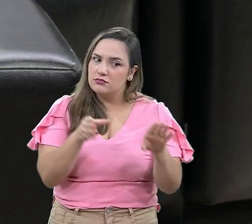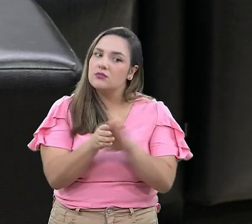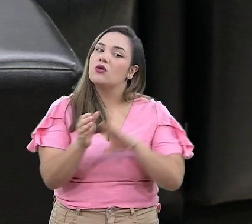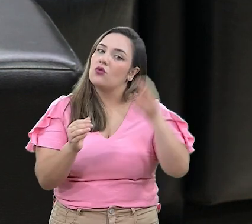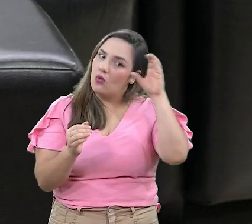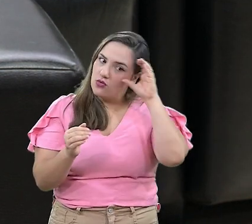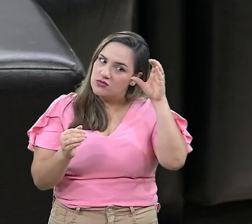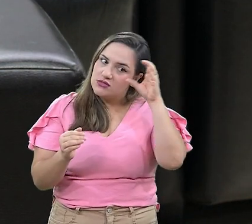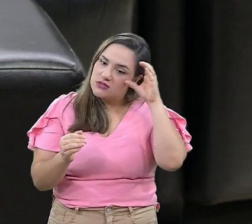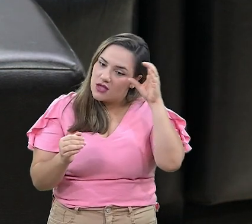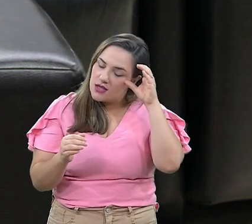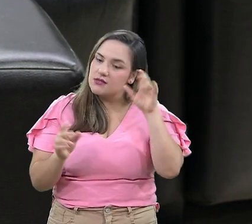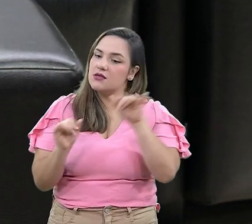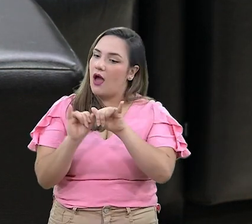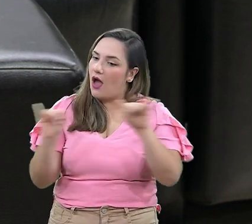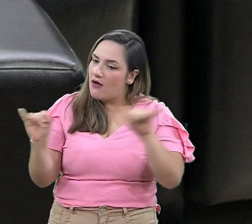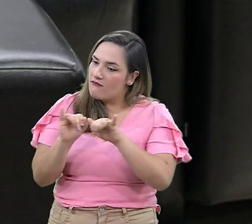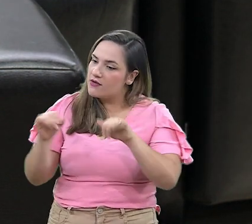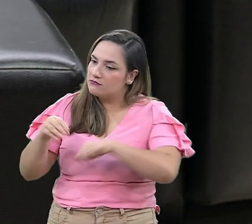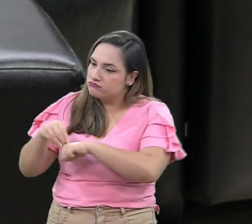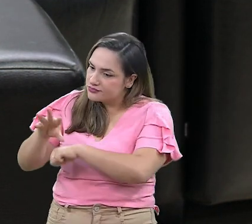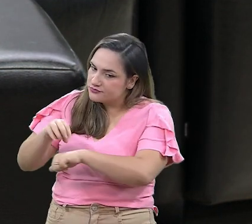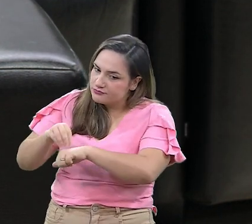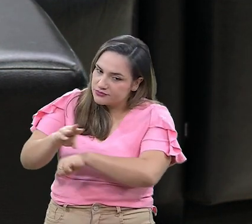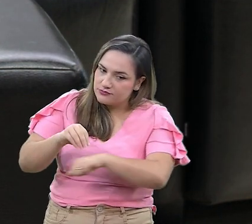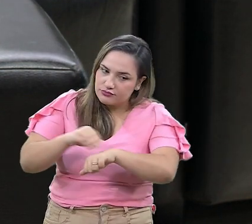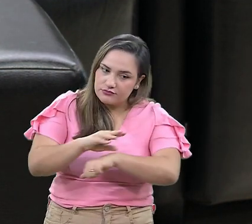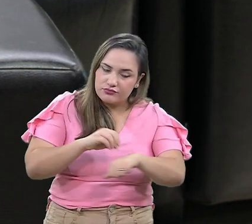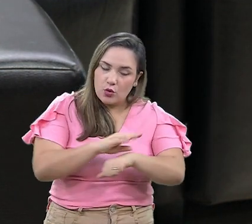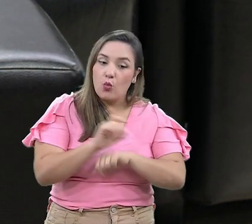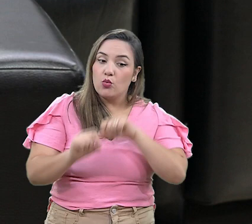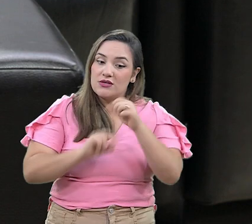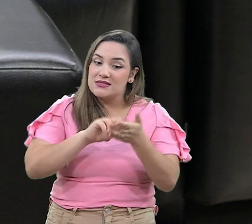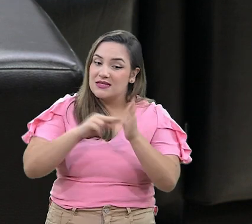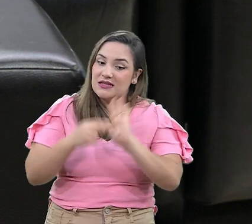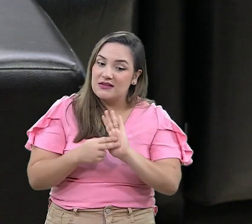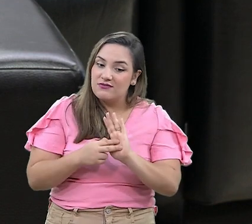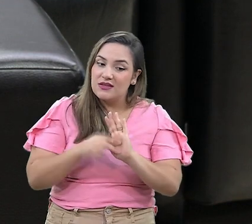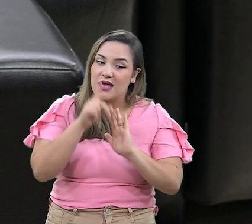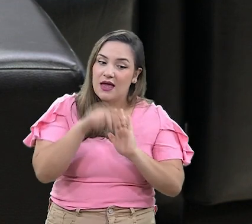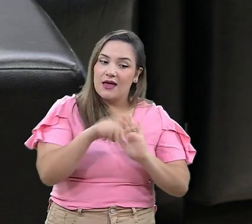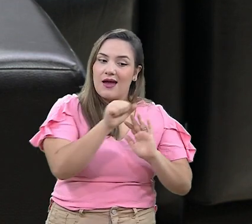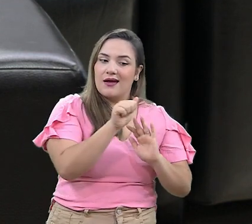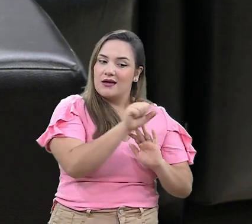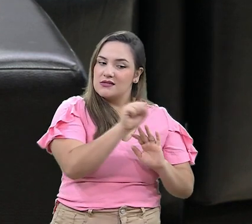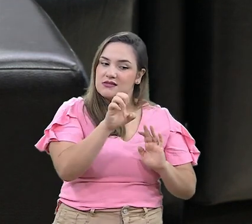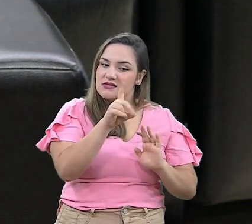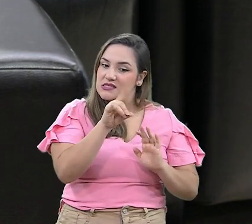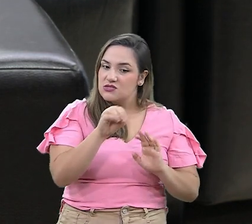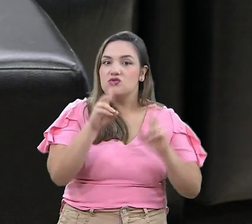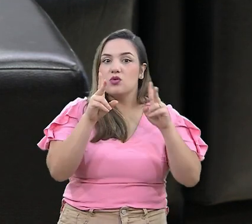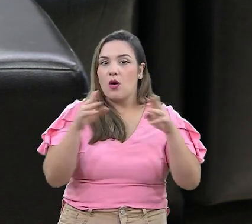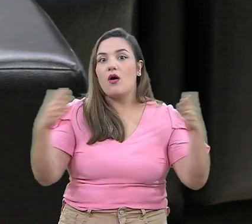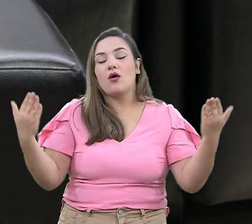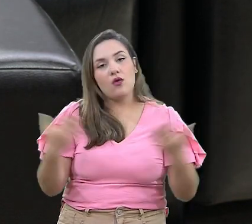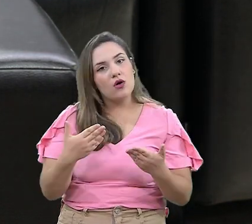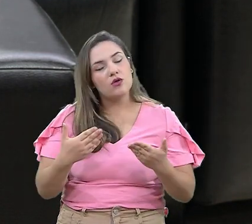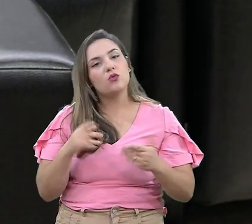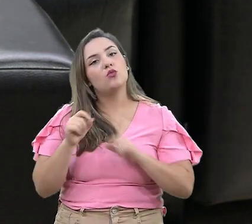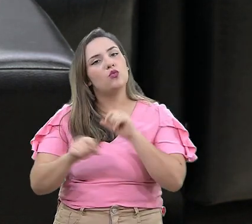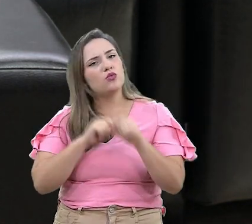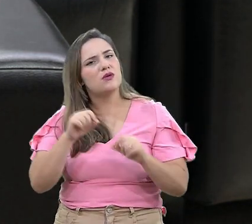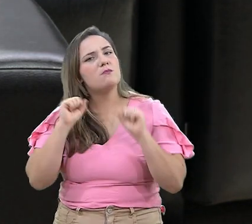de conscientização, ações para informação, ações para divulgar o que é, o que não é, como aqui nós hoje